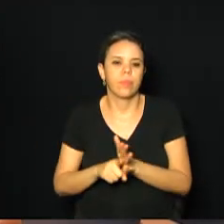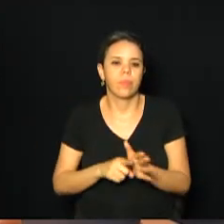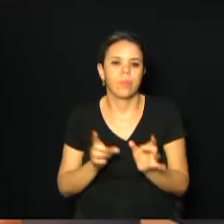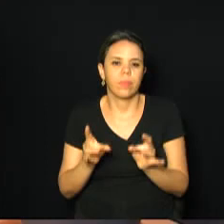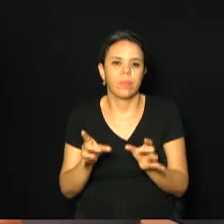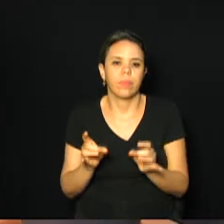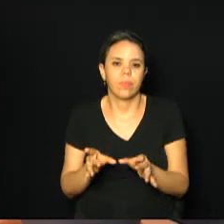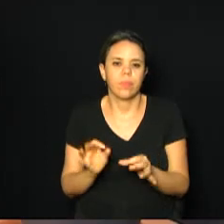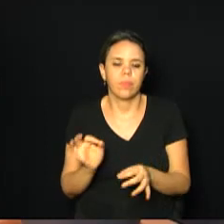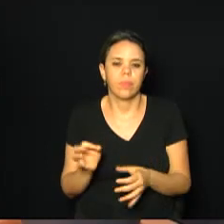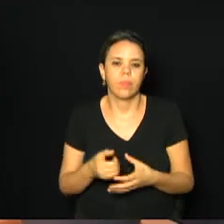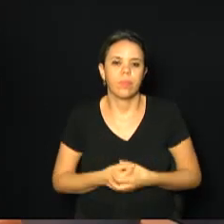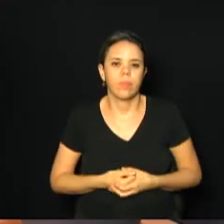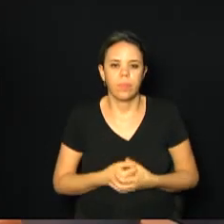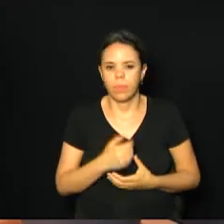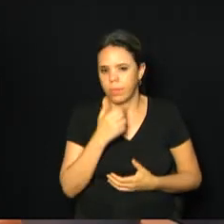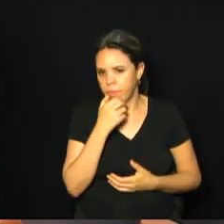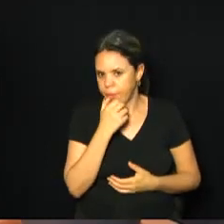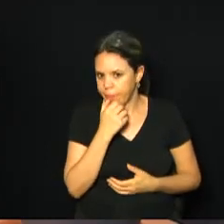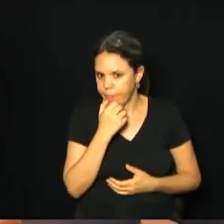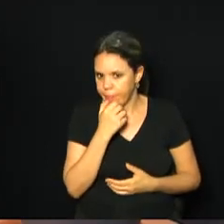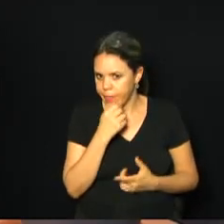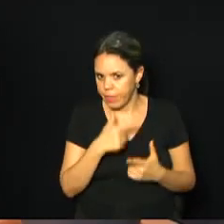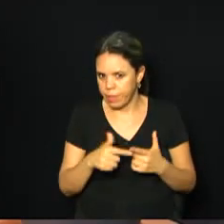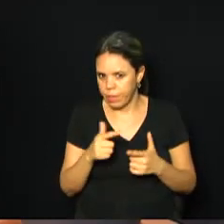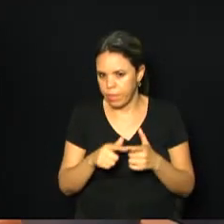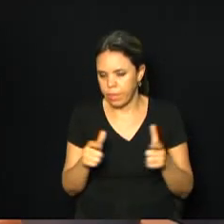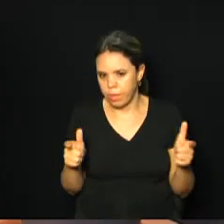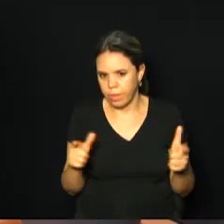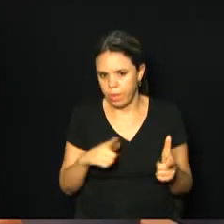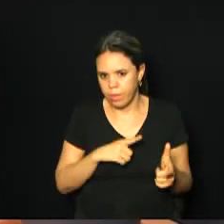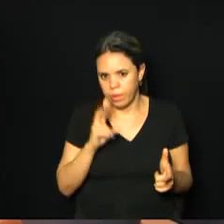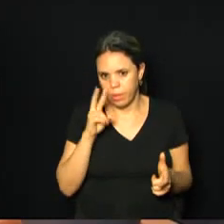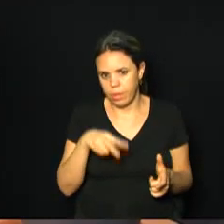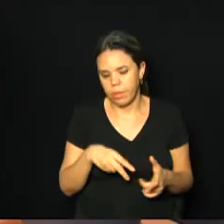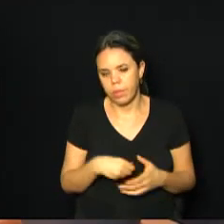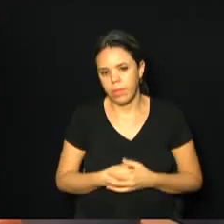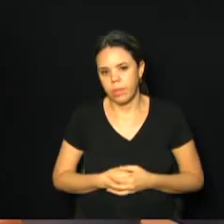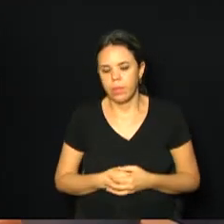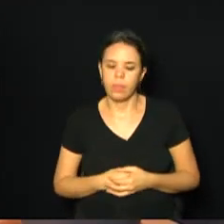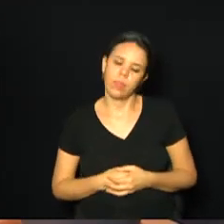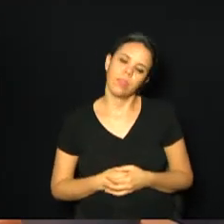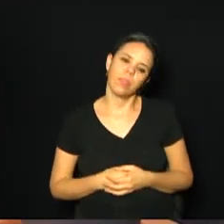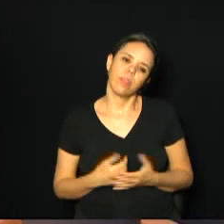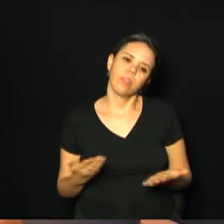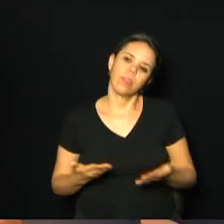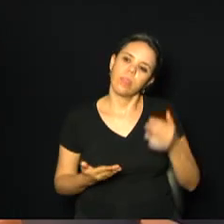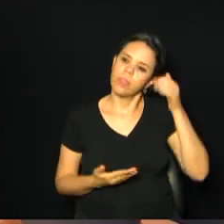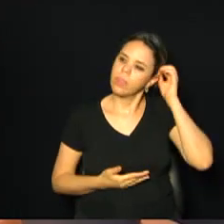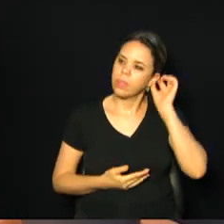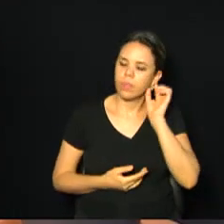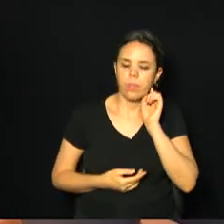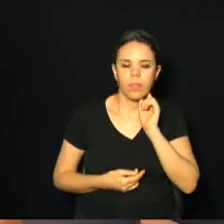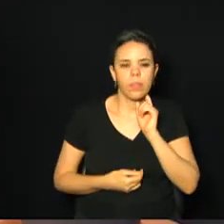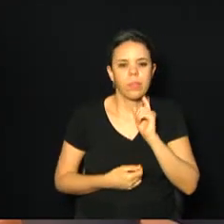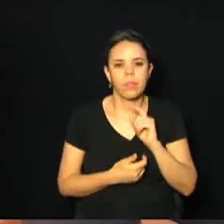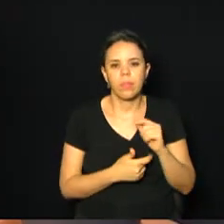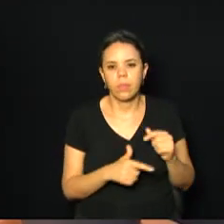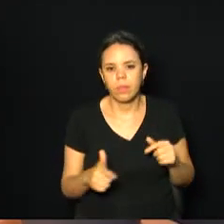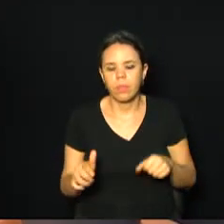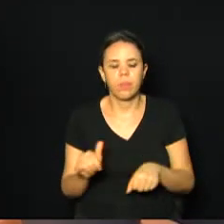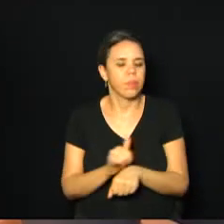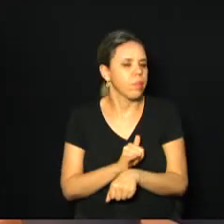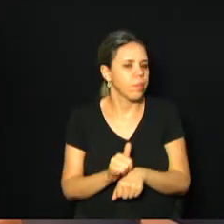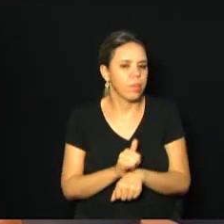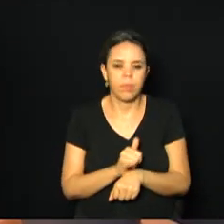com certeza. O problema maior que a gente vê nisso é que hoje ainda não se tem